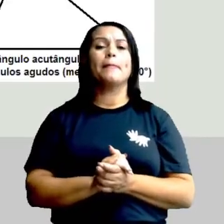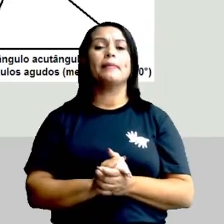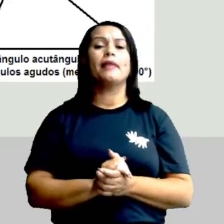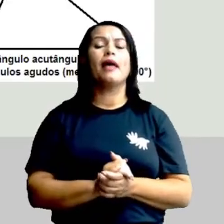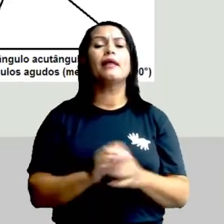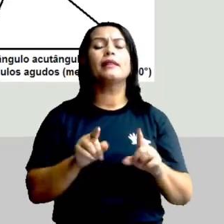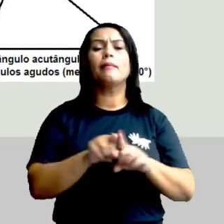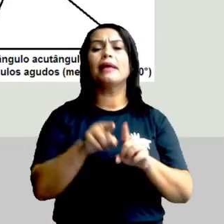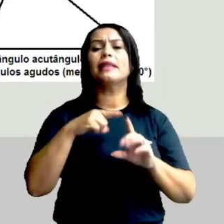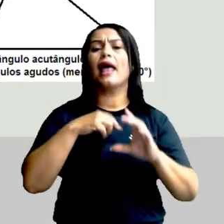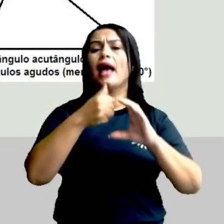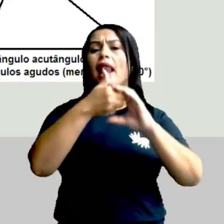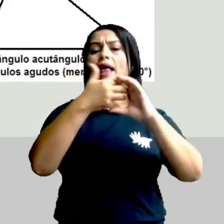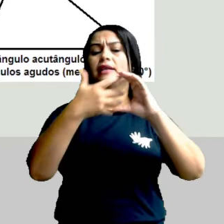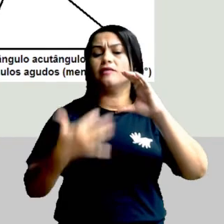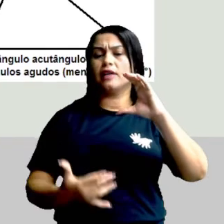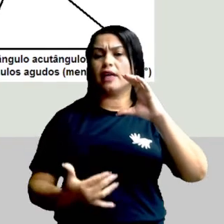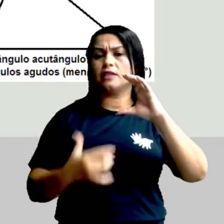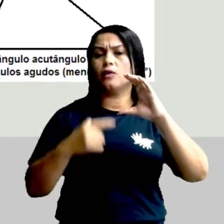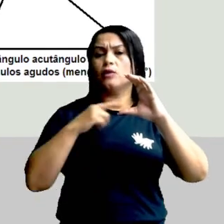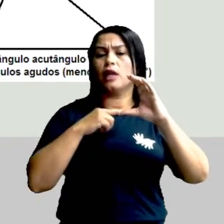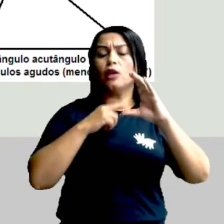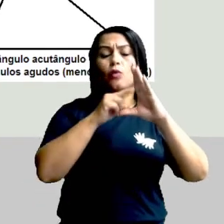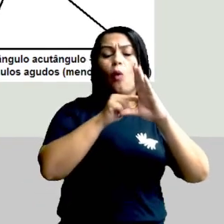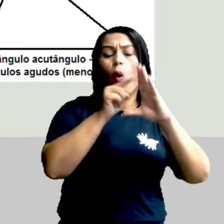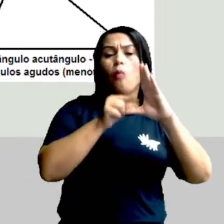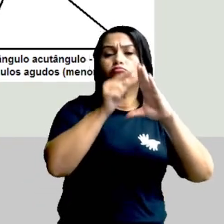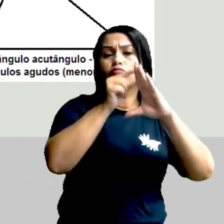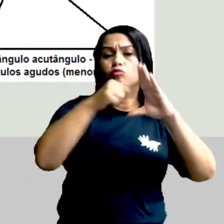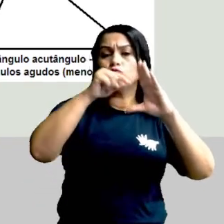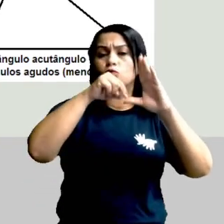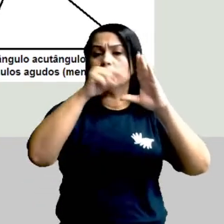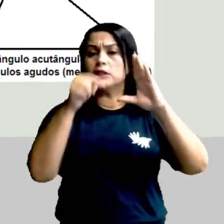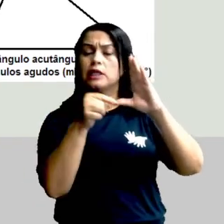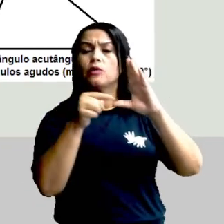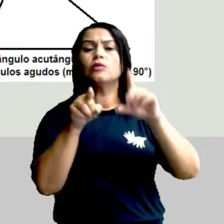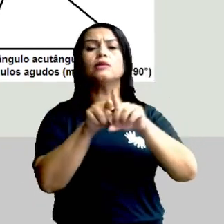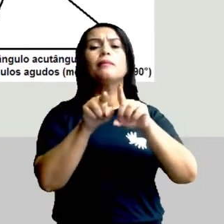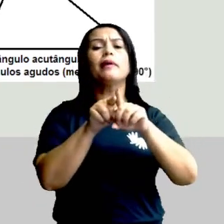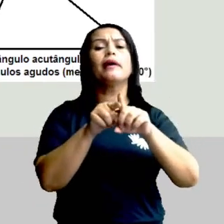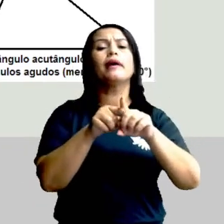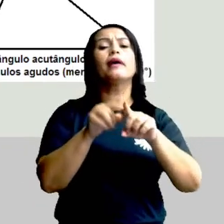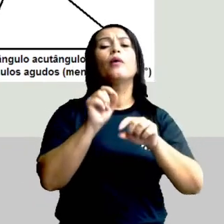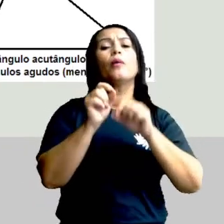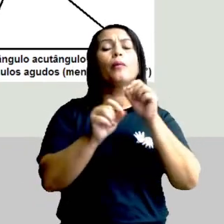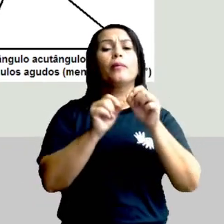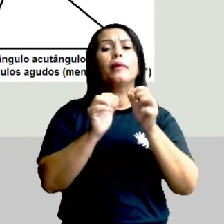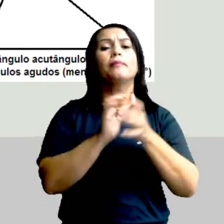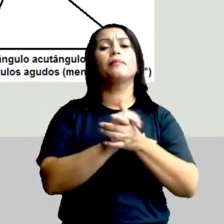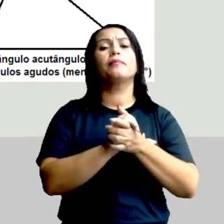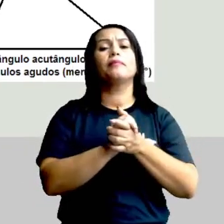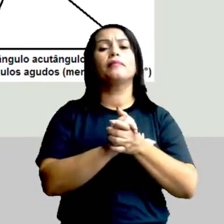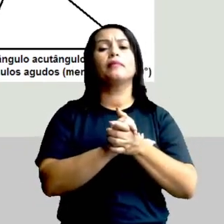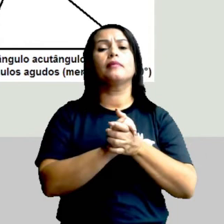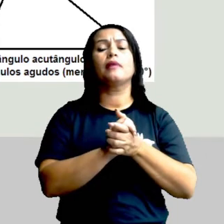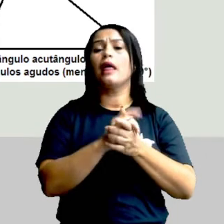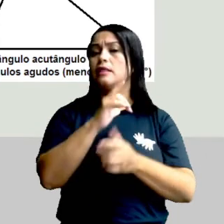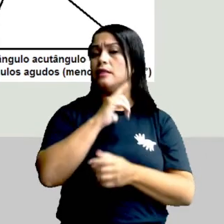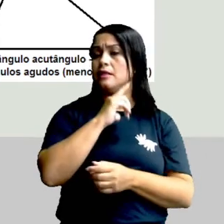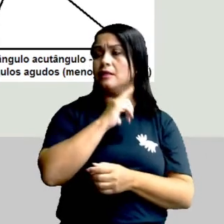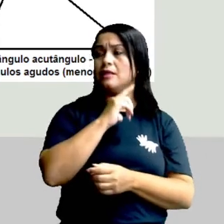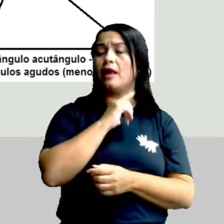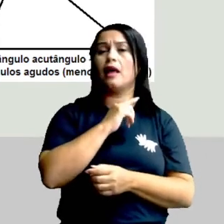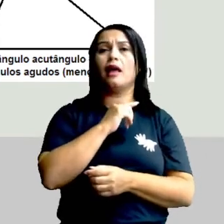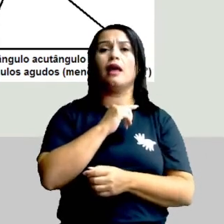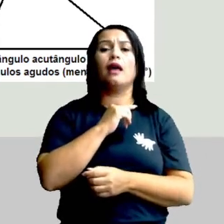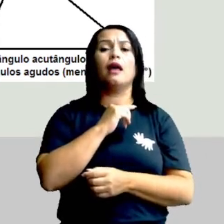a classificação quanto aos ângulos tá E os ângulos também tem